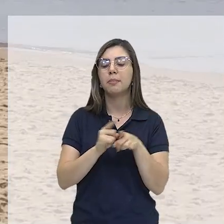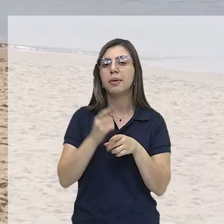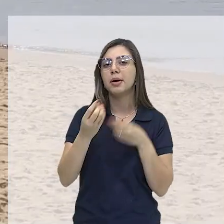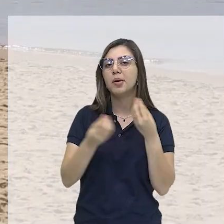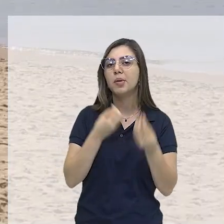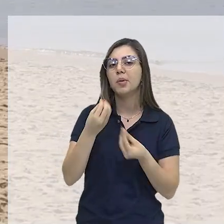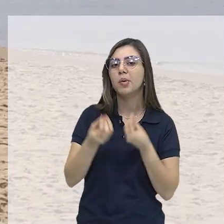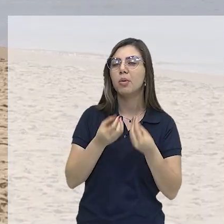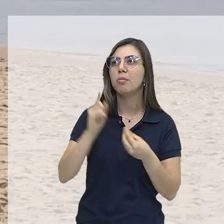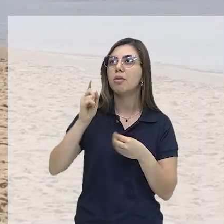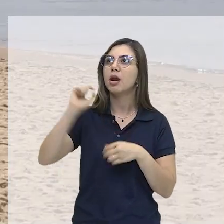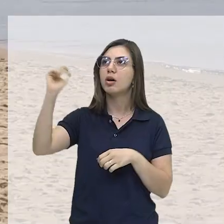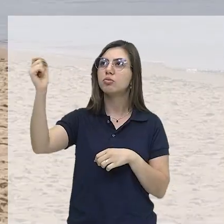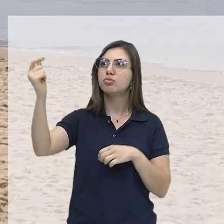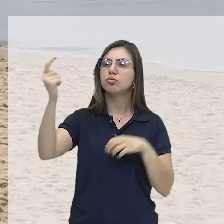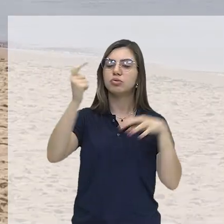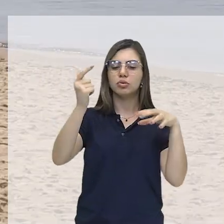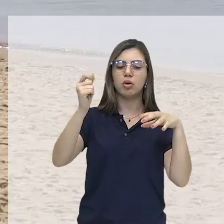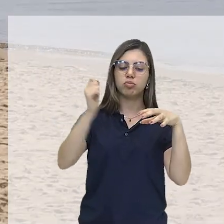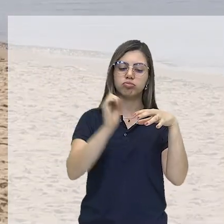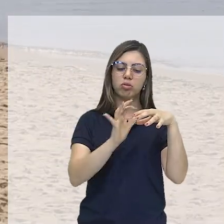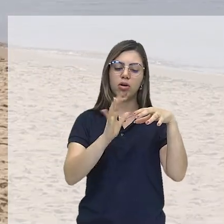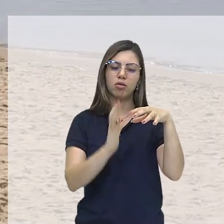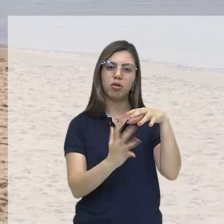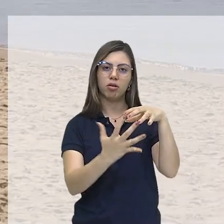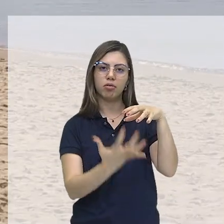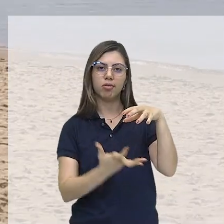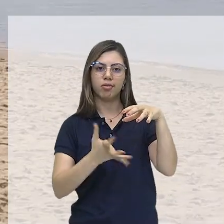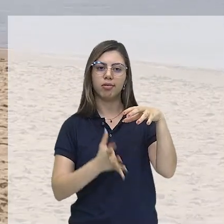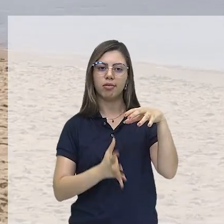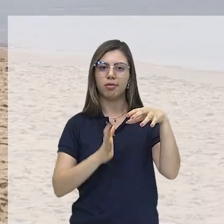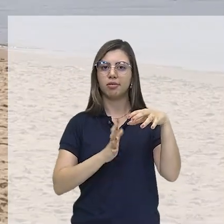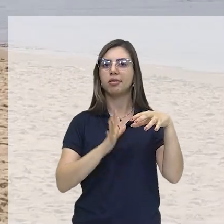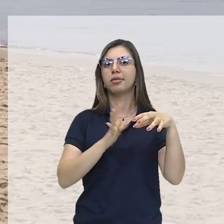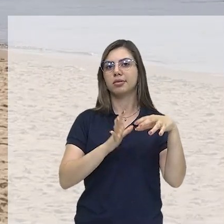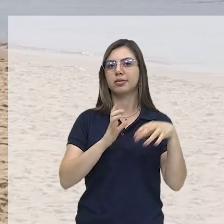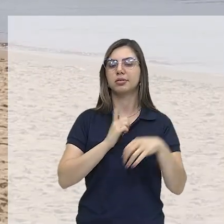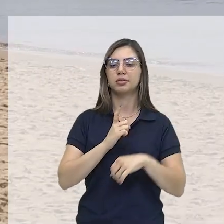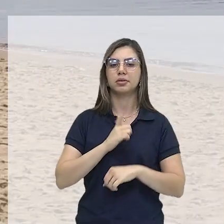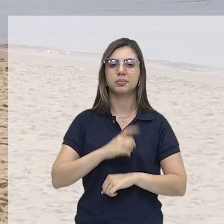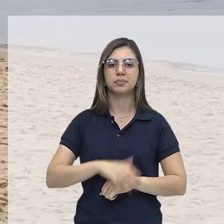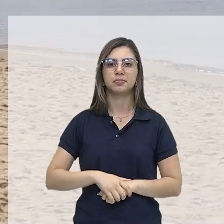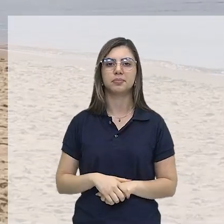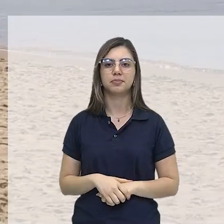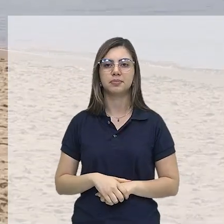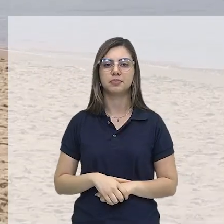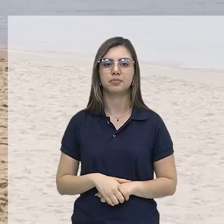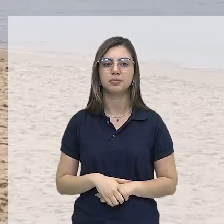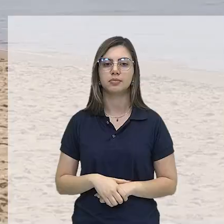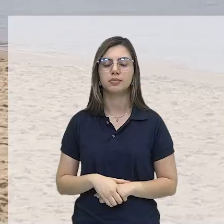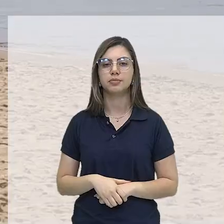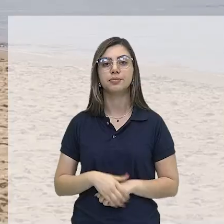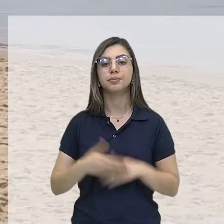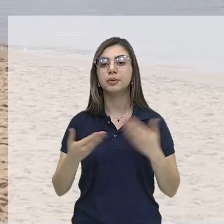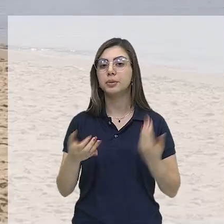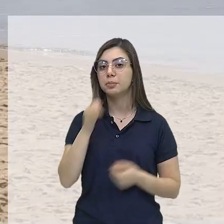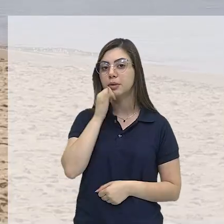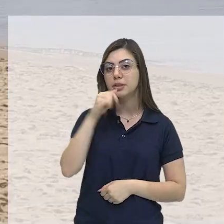e também pela forma como a luz do Sol atinge diferentes